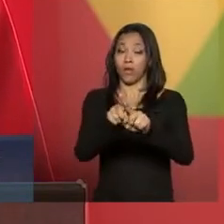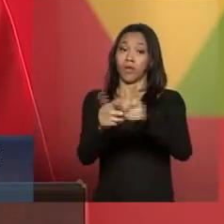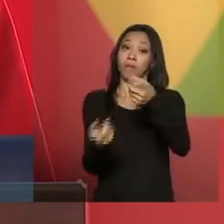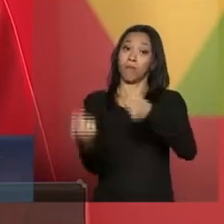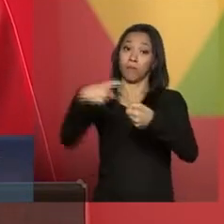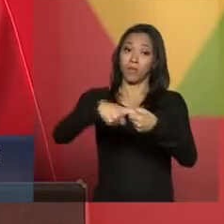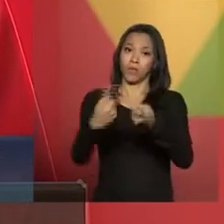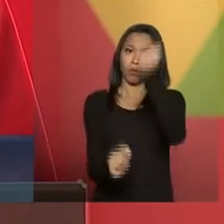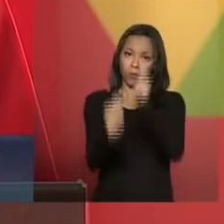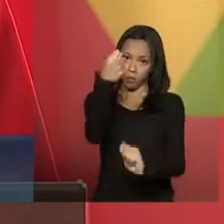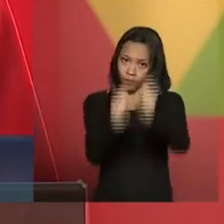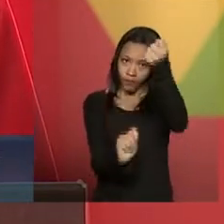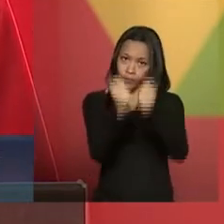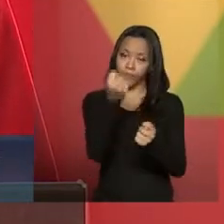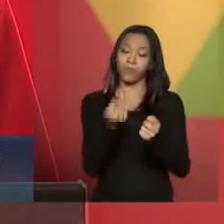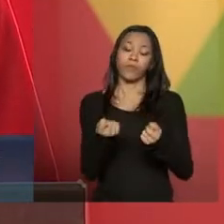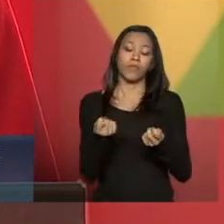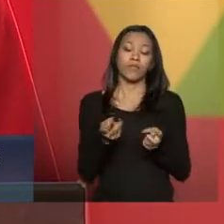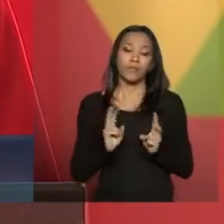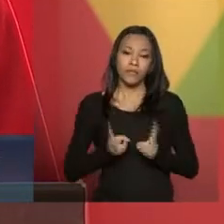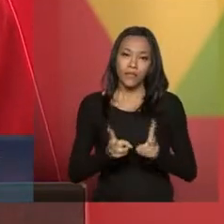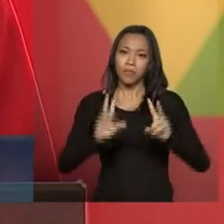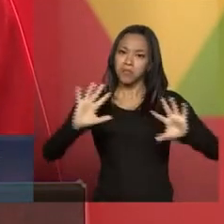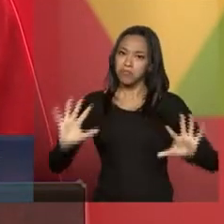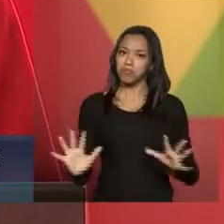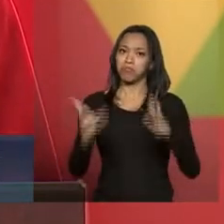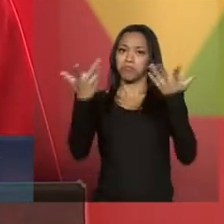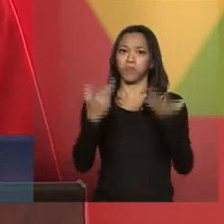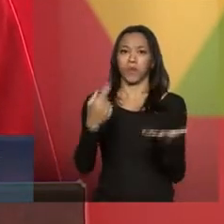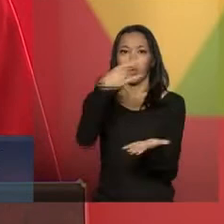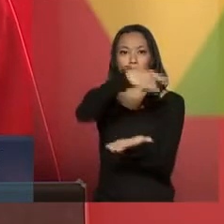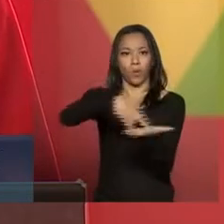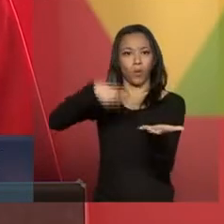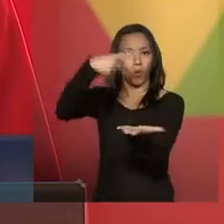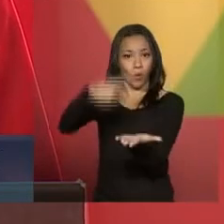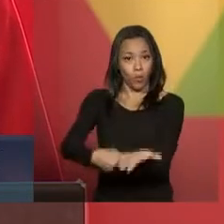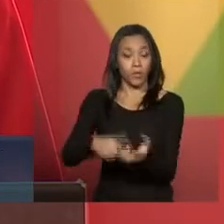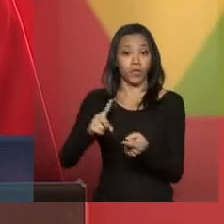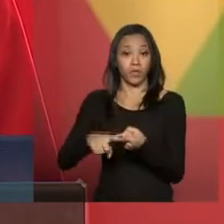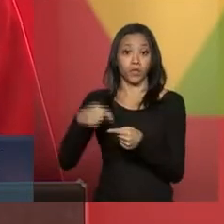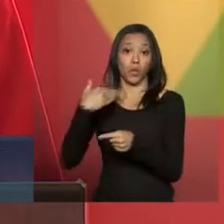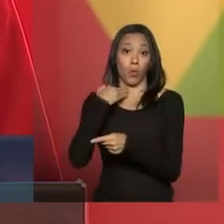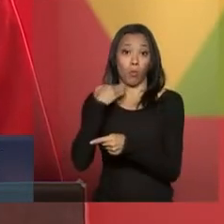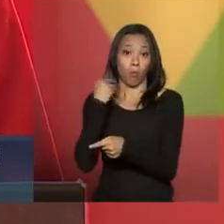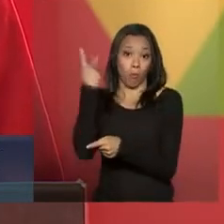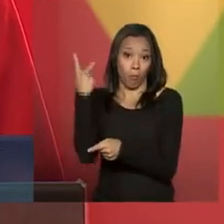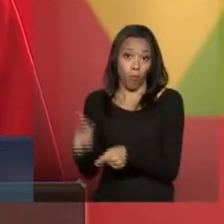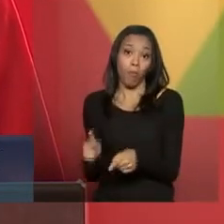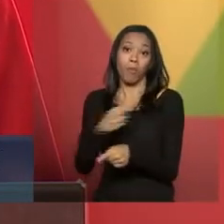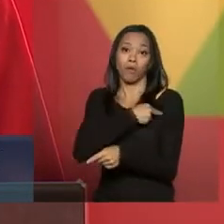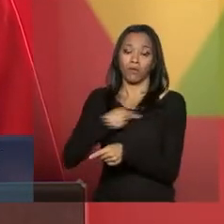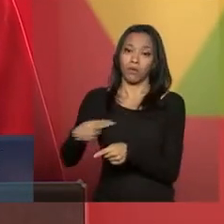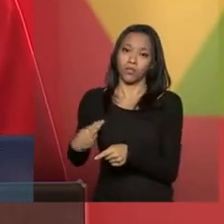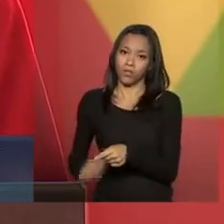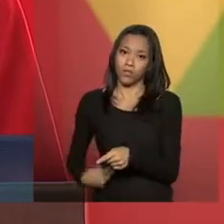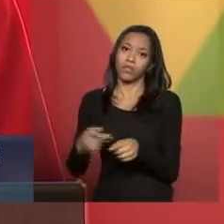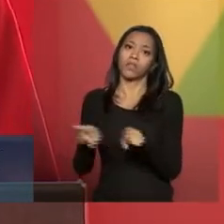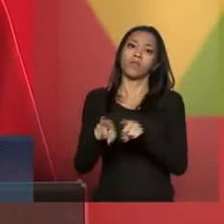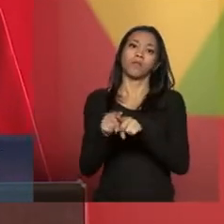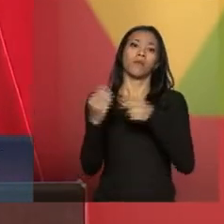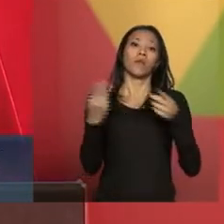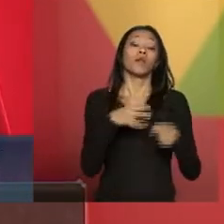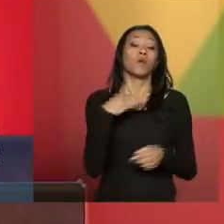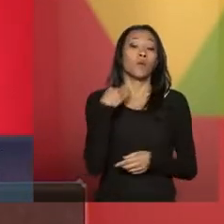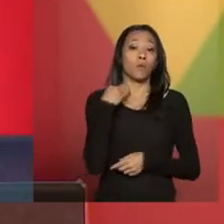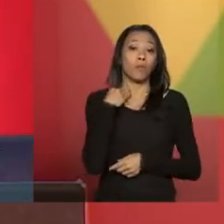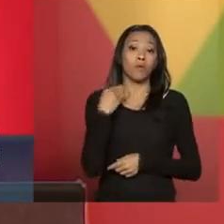Celebro igualmente os acordos de cooperação entre o Banco de Desenvolvimento da China, o Banco de Indústria e